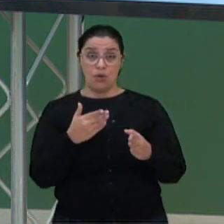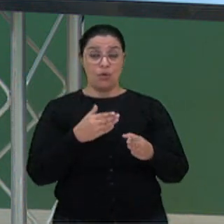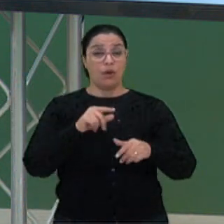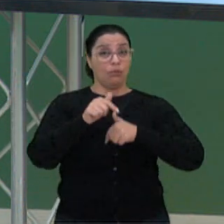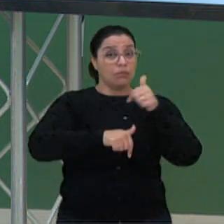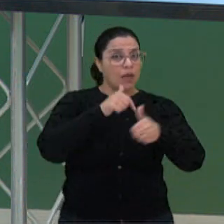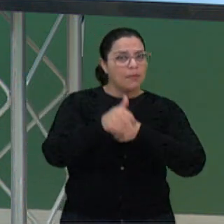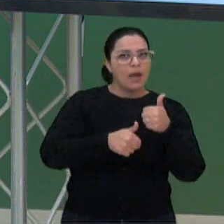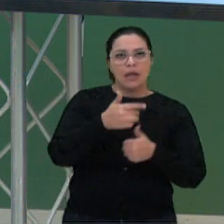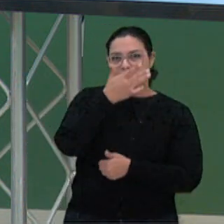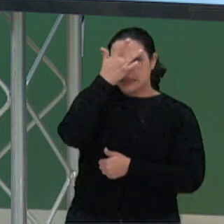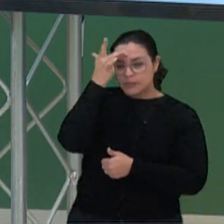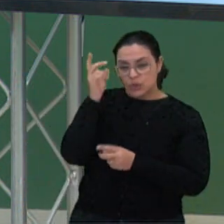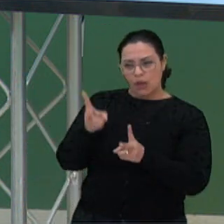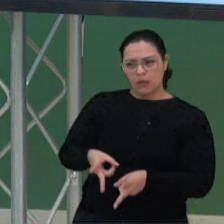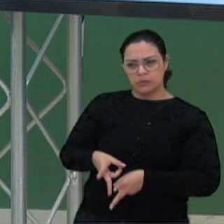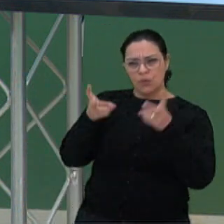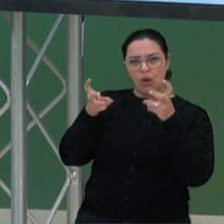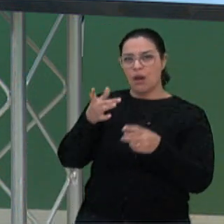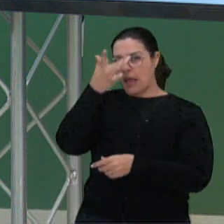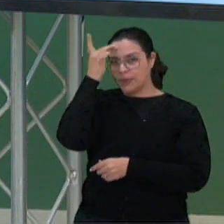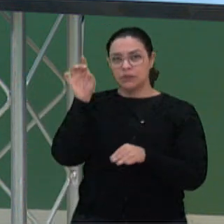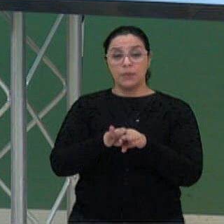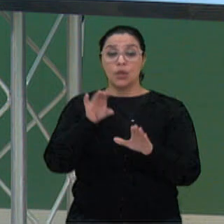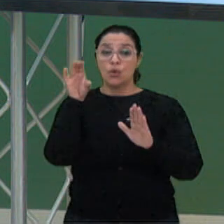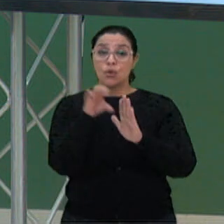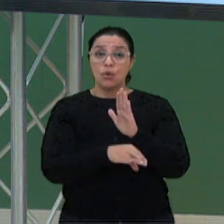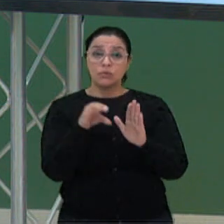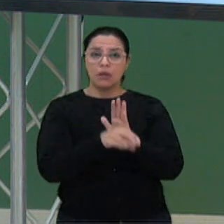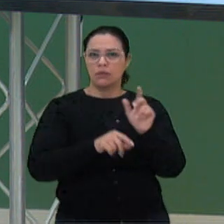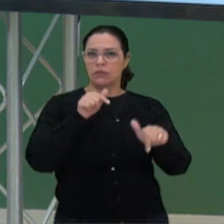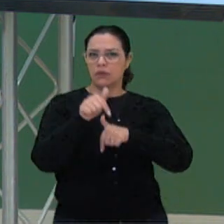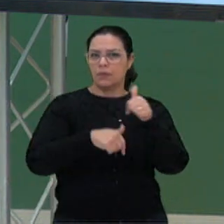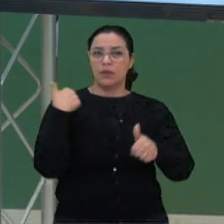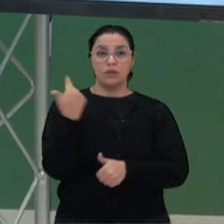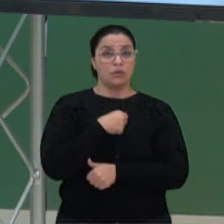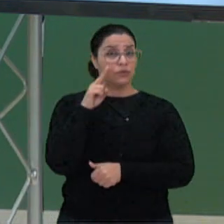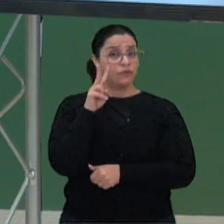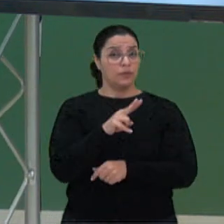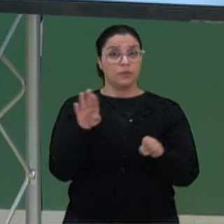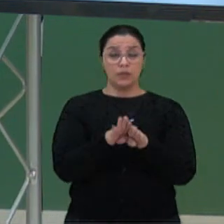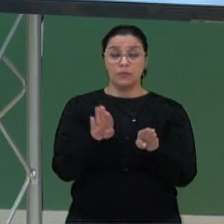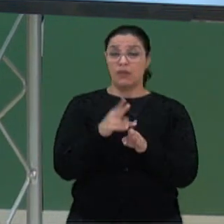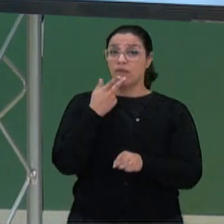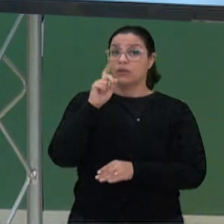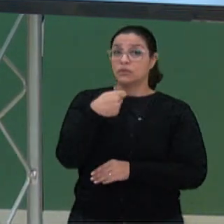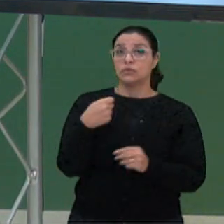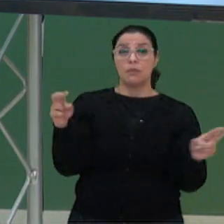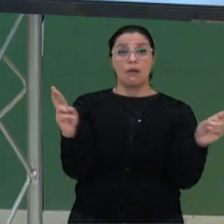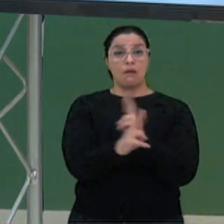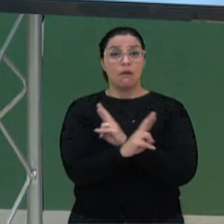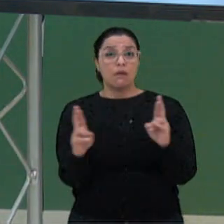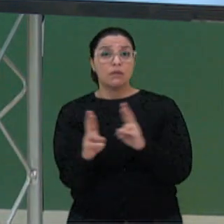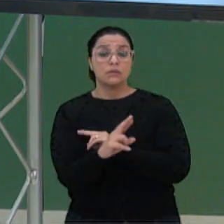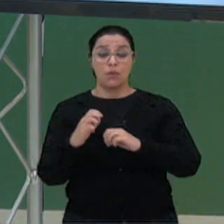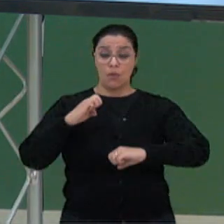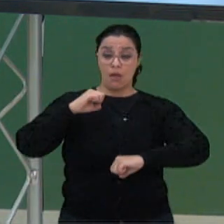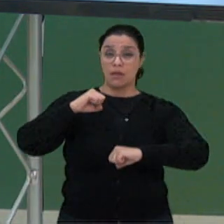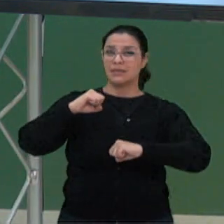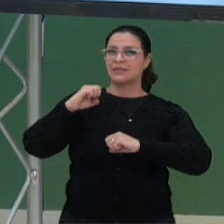obra, a partir desse conceito de trabalho que a gente viu, está relacionada com a presença das